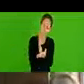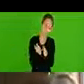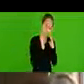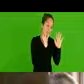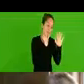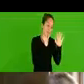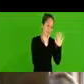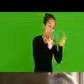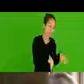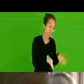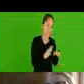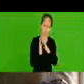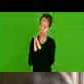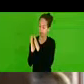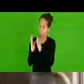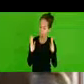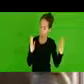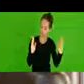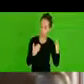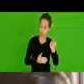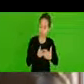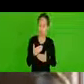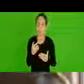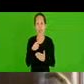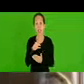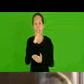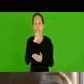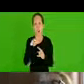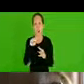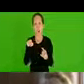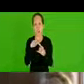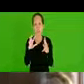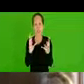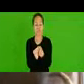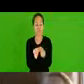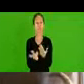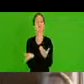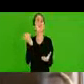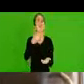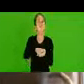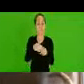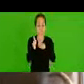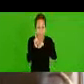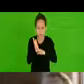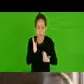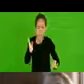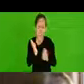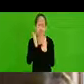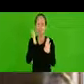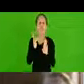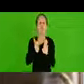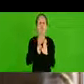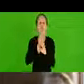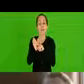resultado objetivável, a descoberta aparece como essa possibilidade de que, ao